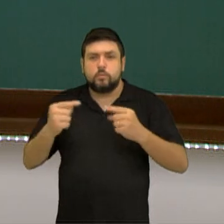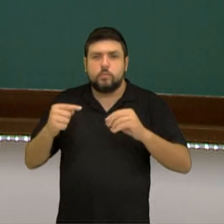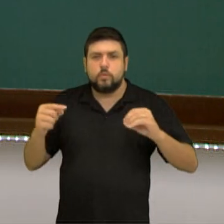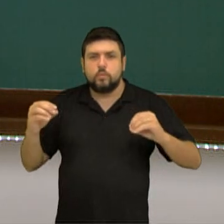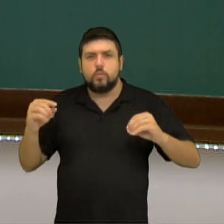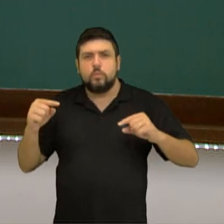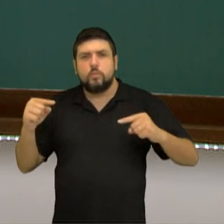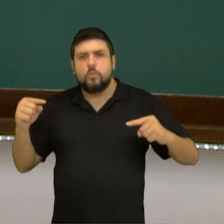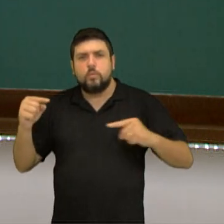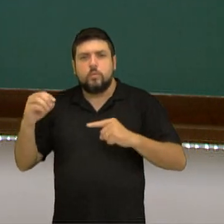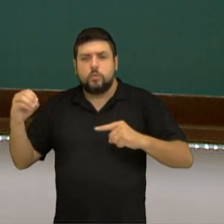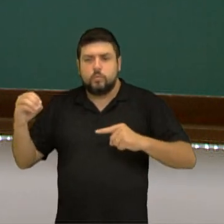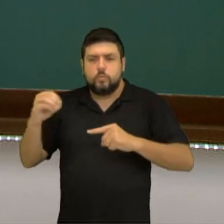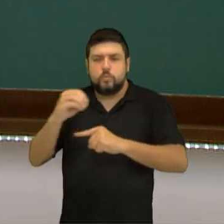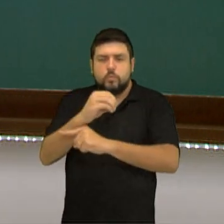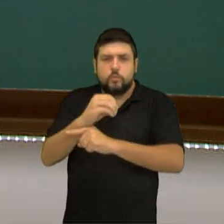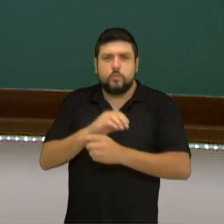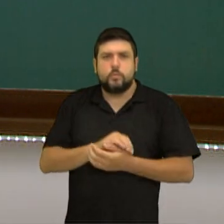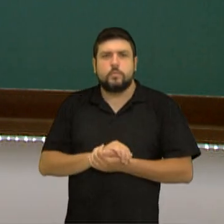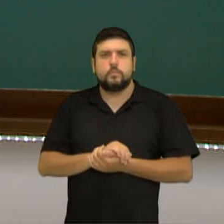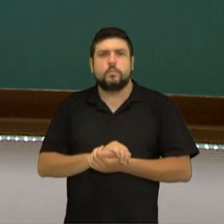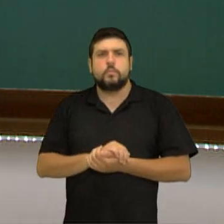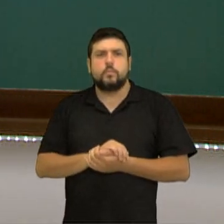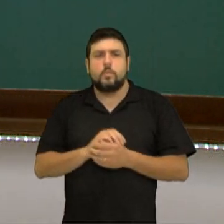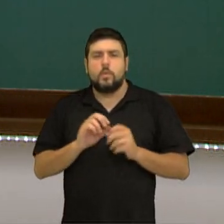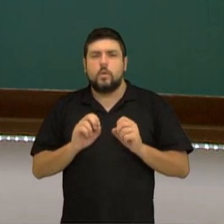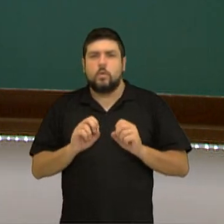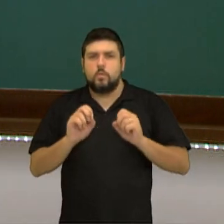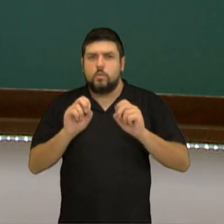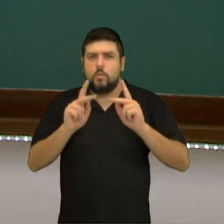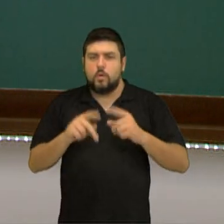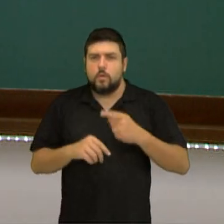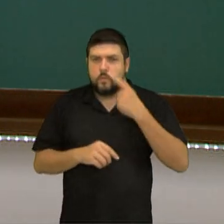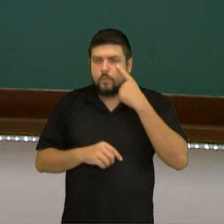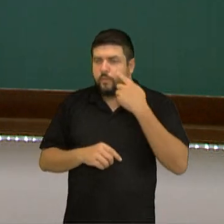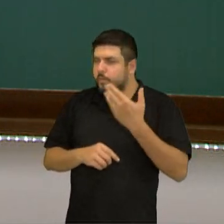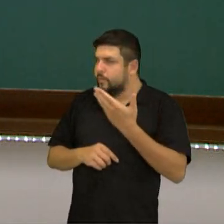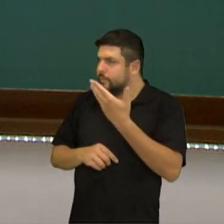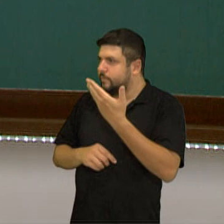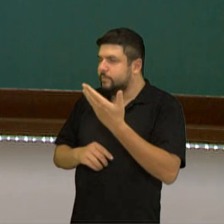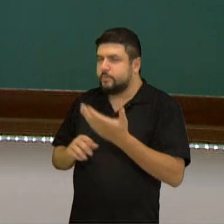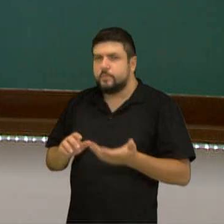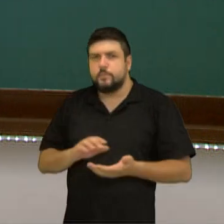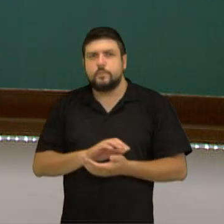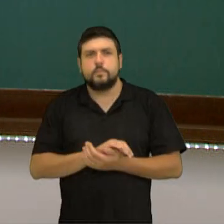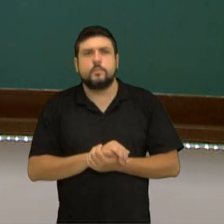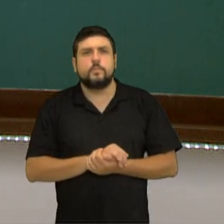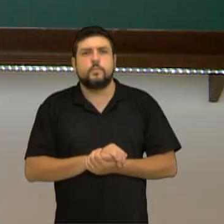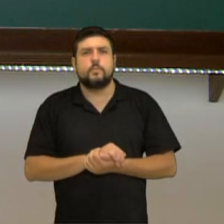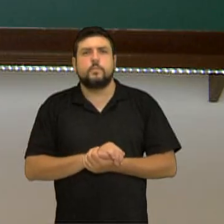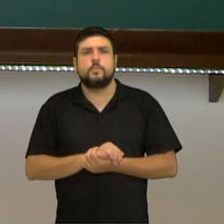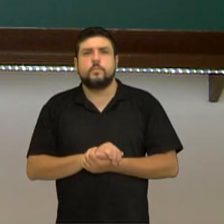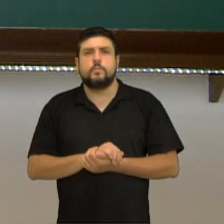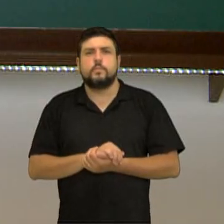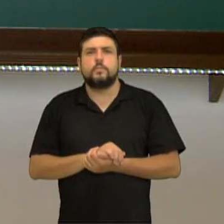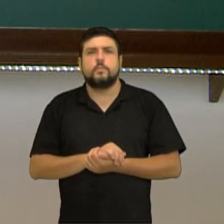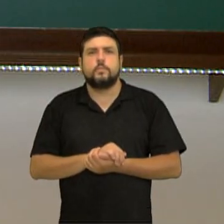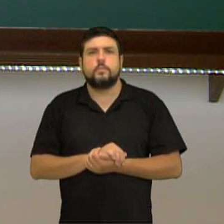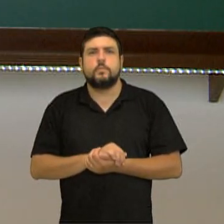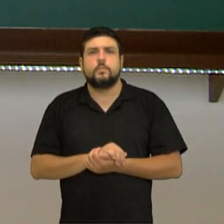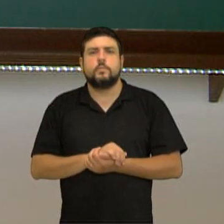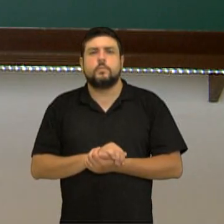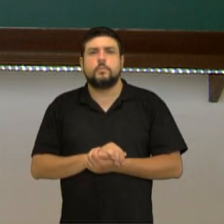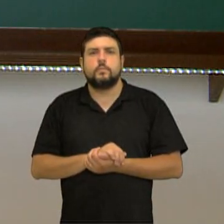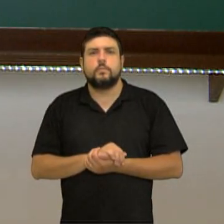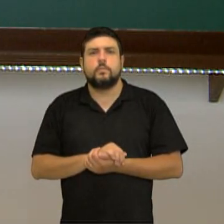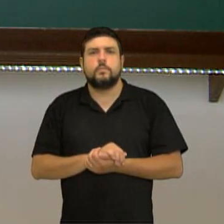certo? Beleza, então vou fazer uma tabelinha bem comum aqui, ó. O progressivo e o retrógrado, ele depende basicamente do sinal